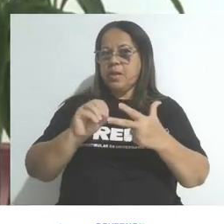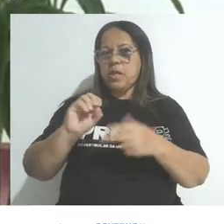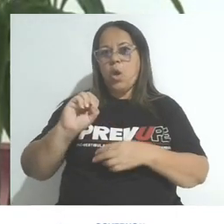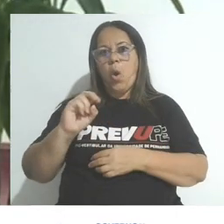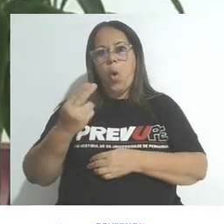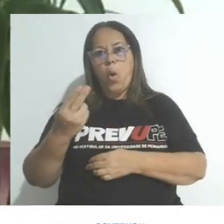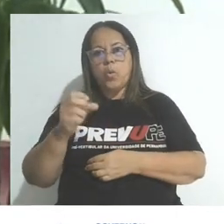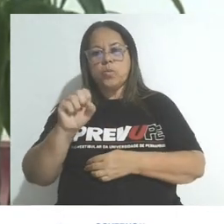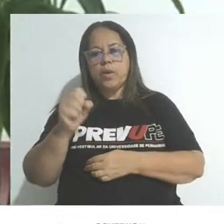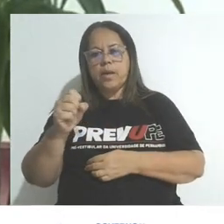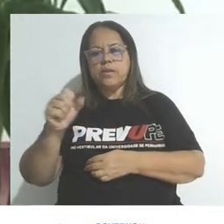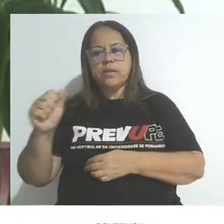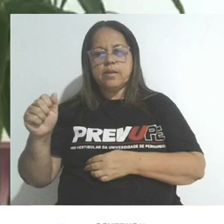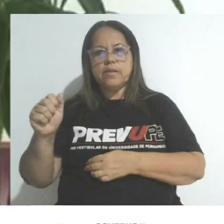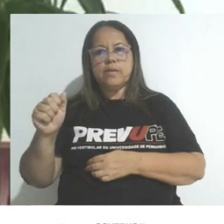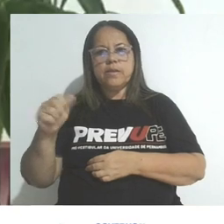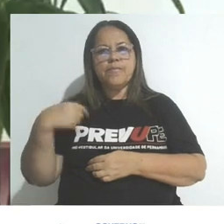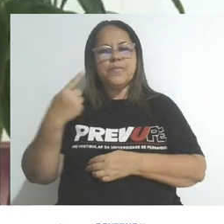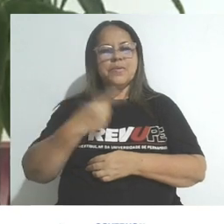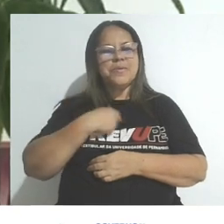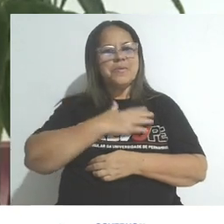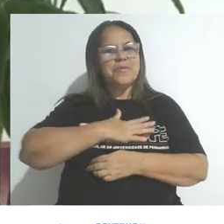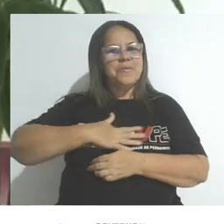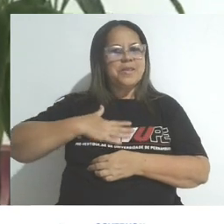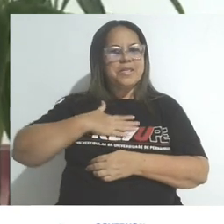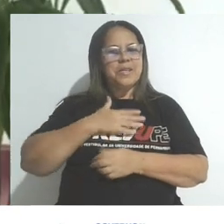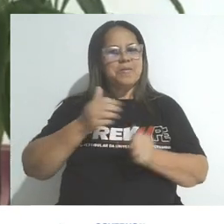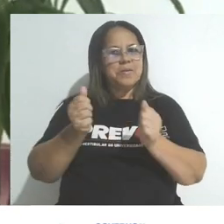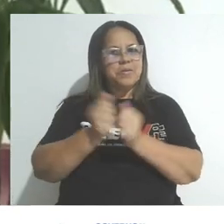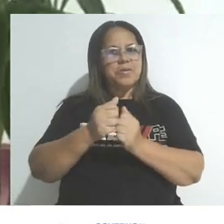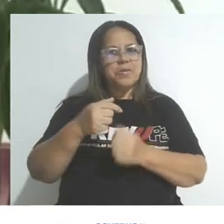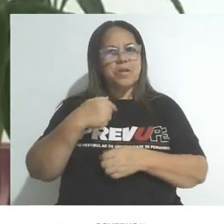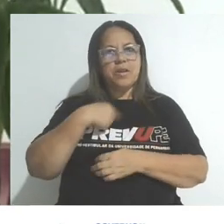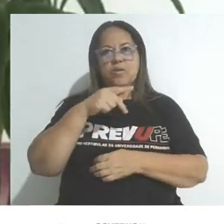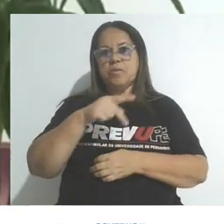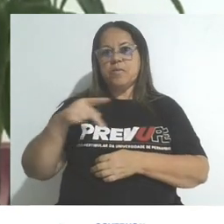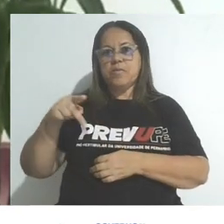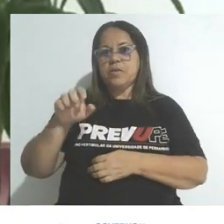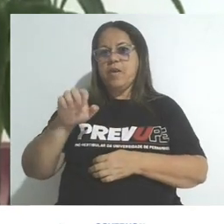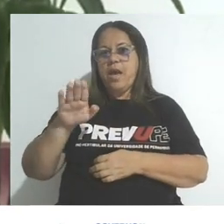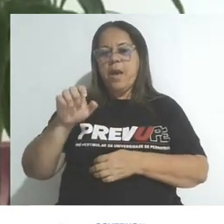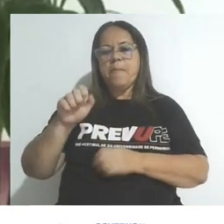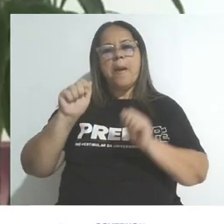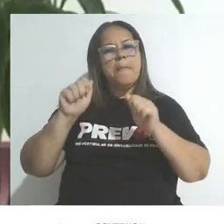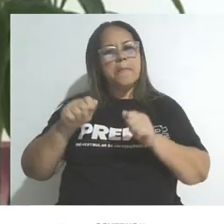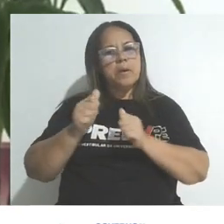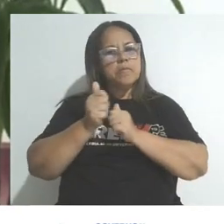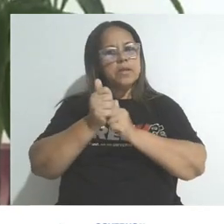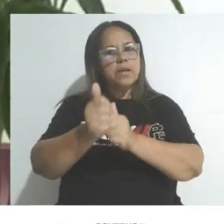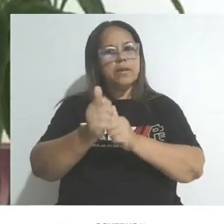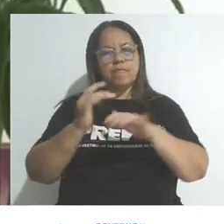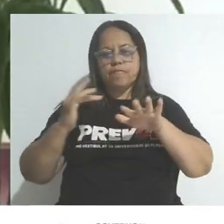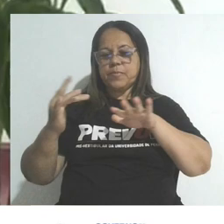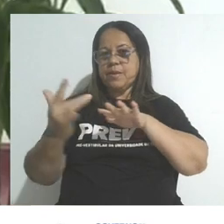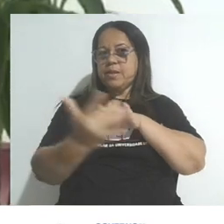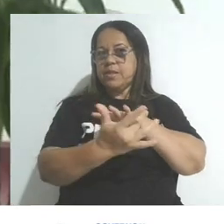uma vez, foi um prazer termos estado juntos esse tempo todo. Eu sou o professor Herber Gomes, podem me seguir nas redes.